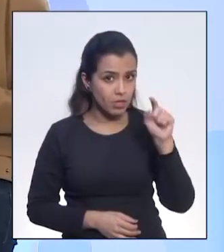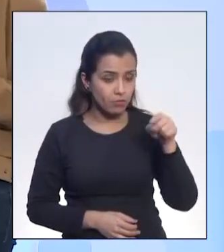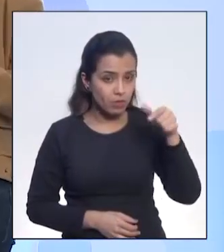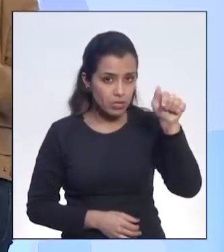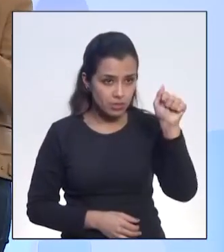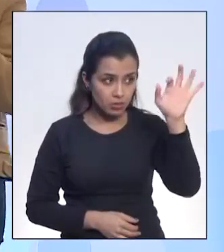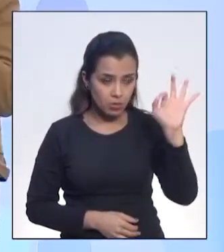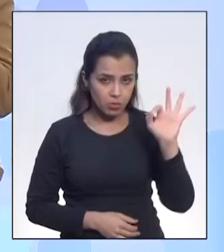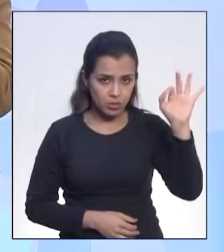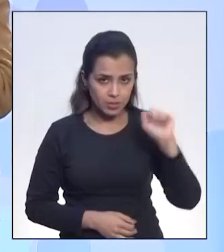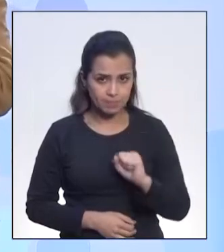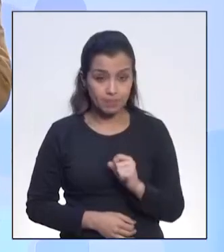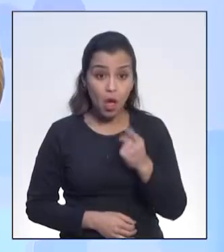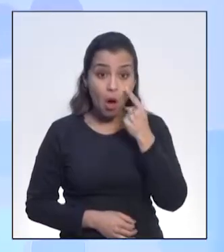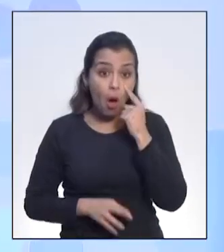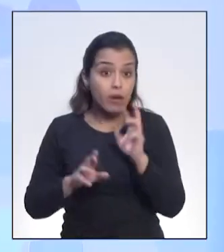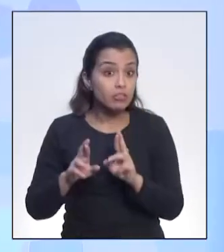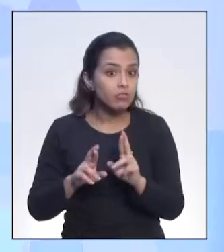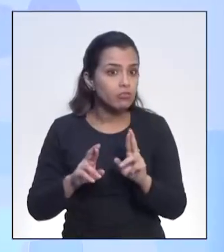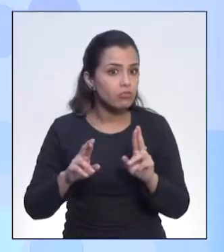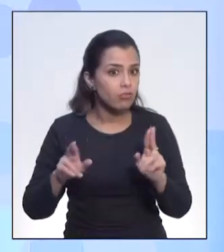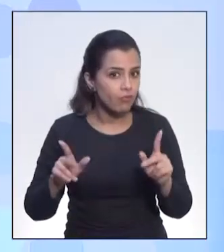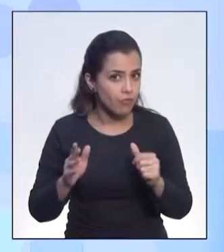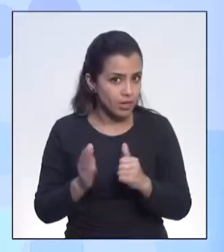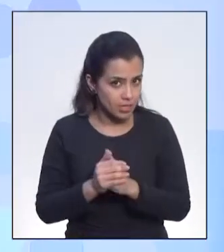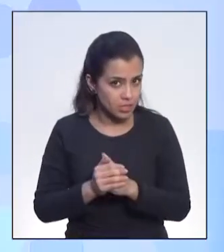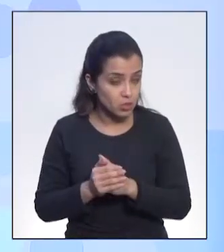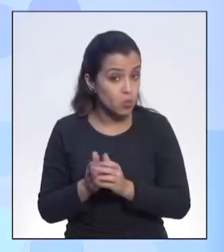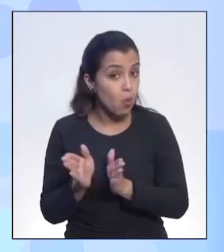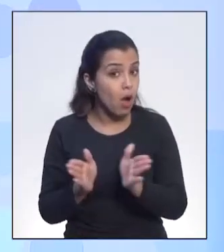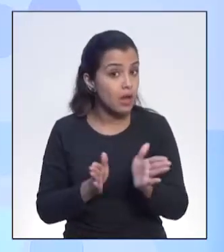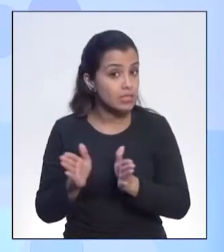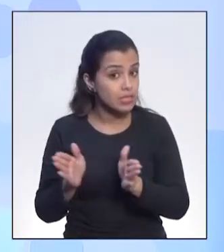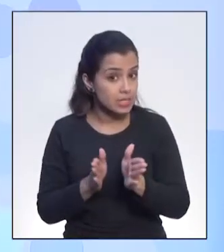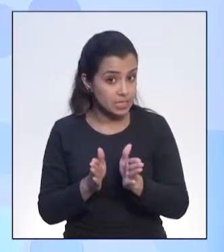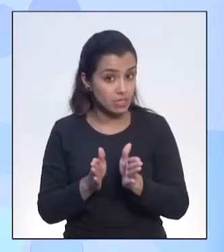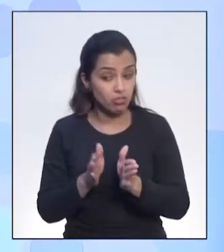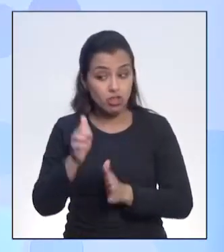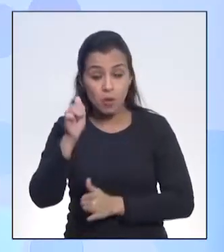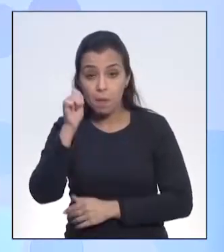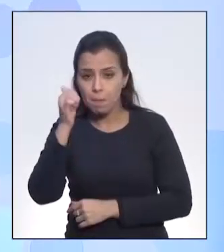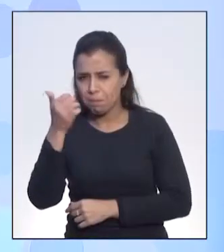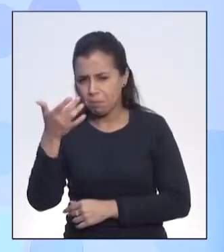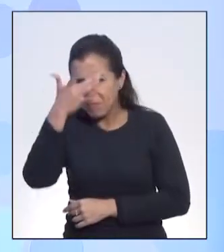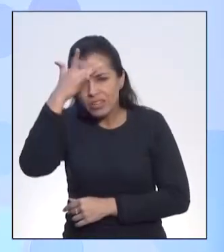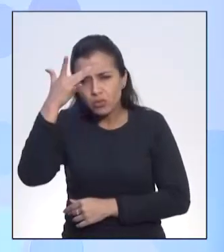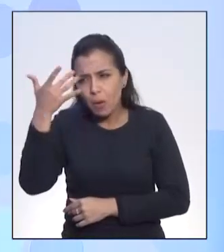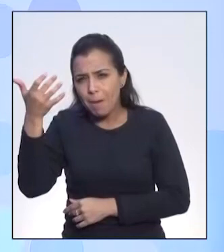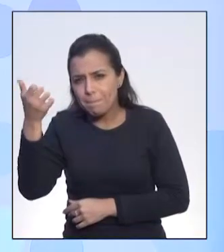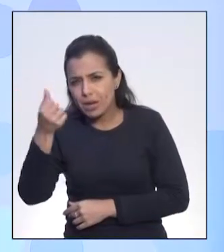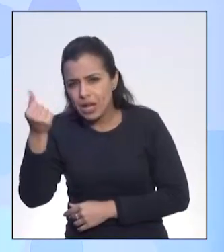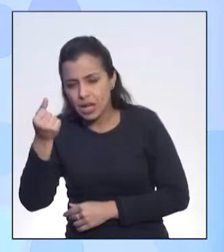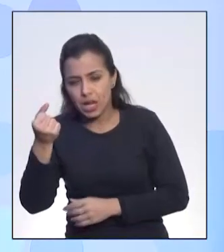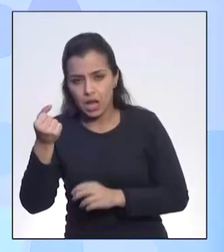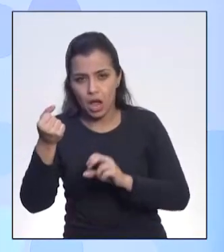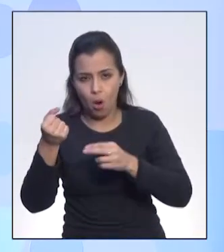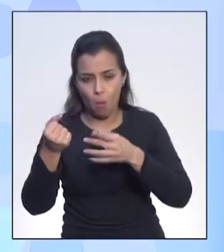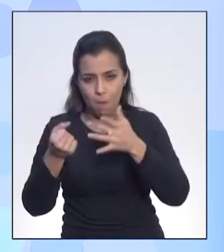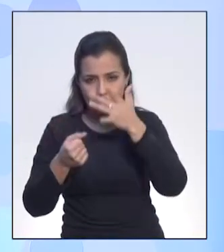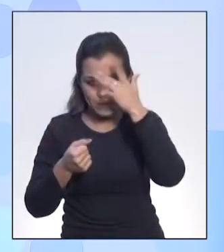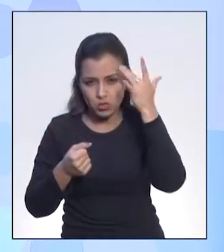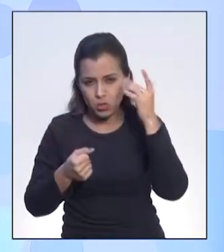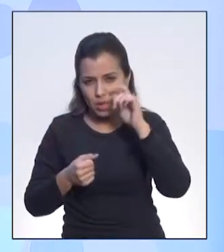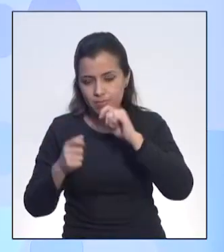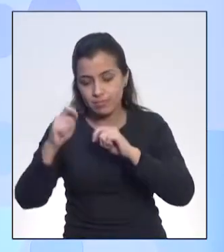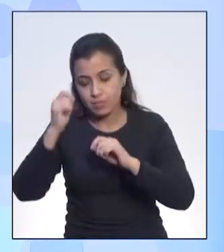20,7%. Vejam a diferença entre o acesso de pessoas brancas e de pessoas negras dentro da sociedade. Por que